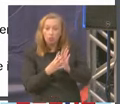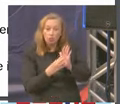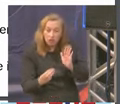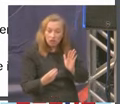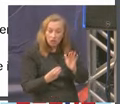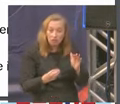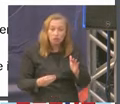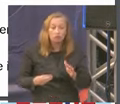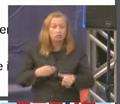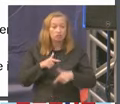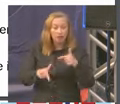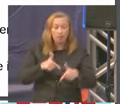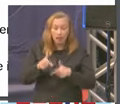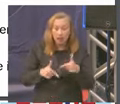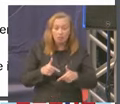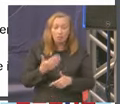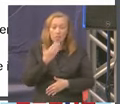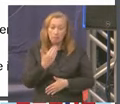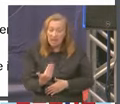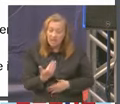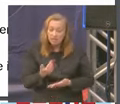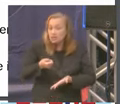mercado exige, pede,